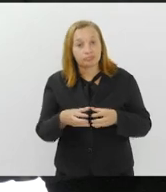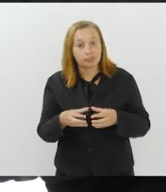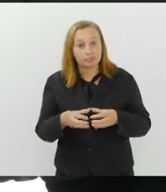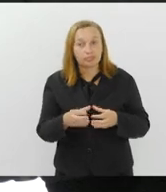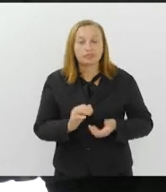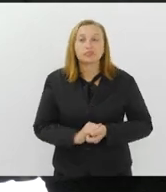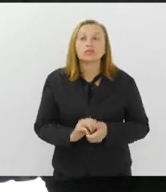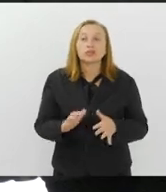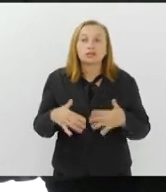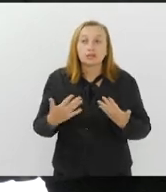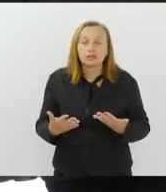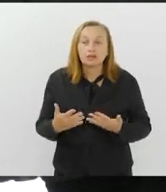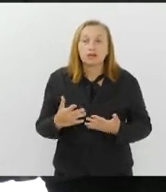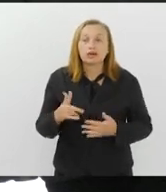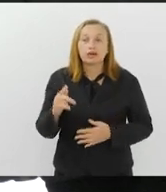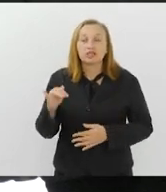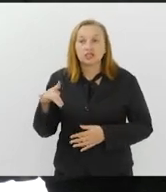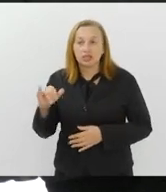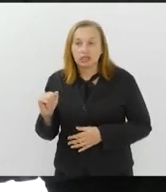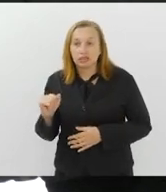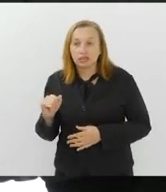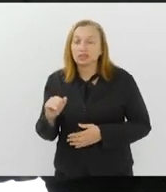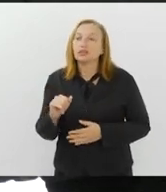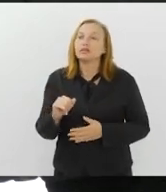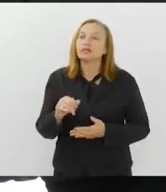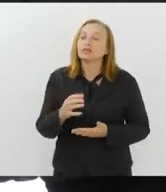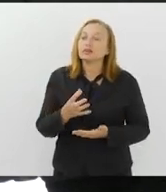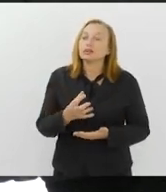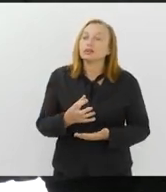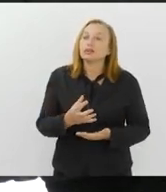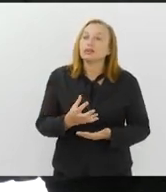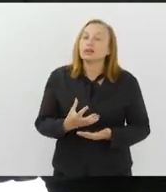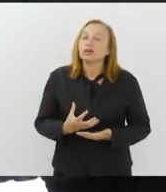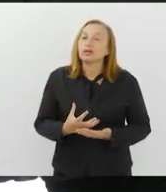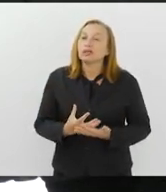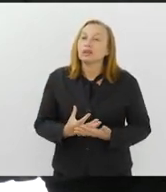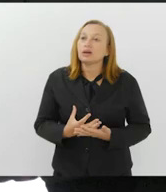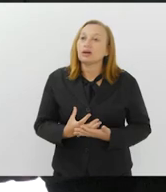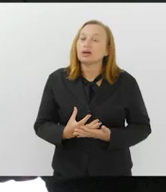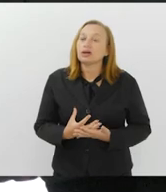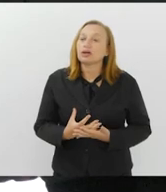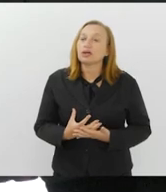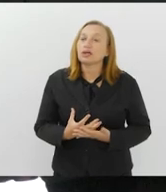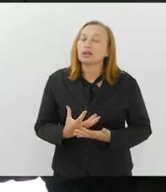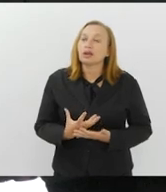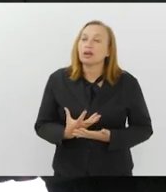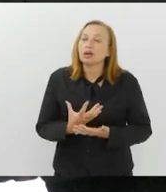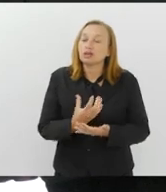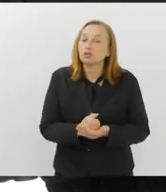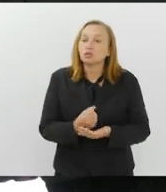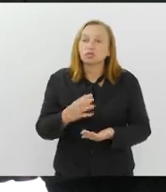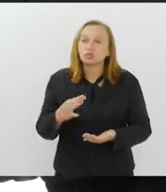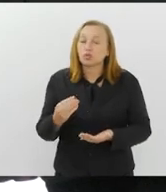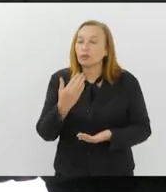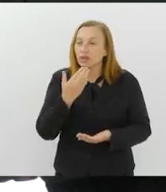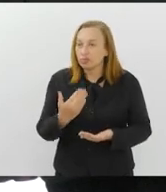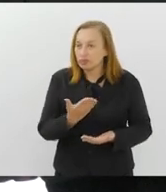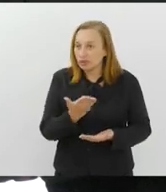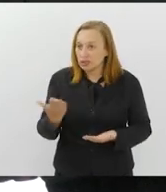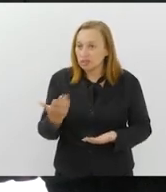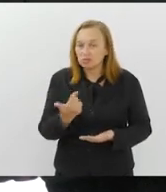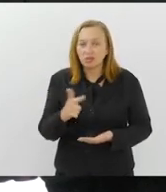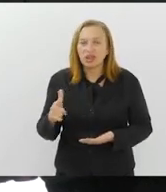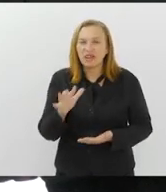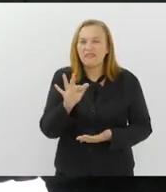Então, a agência simplesmente fez o extrato daquilo que foi solicitado por vocês. Então, não tem a questão da faixa 3 também com relação à